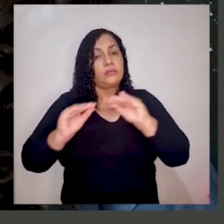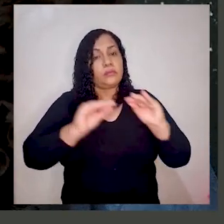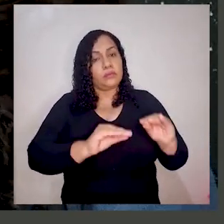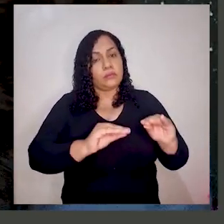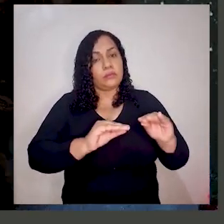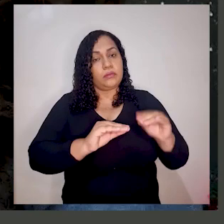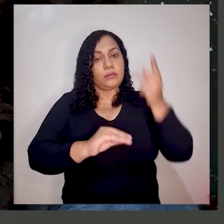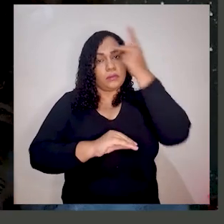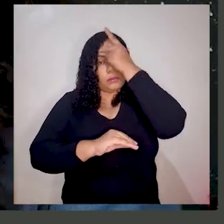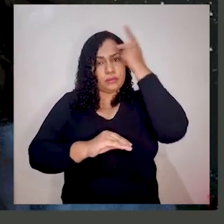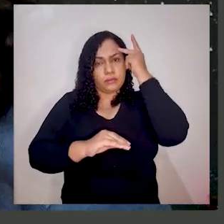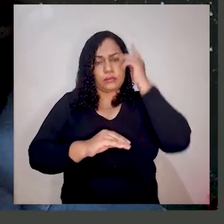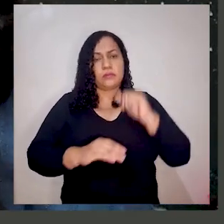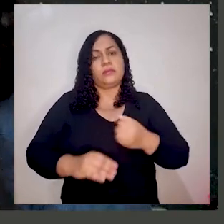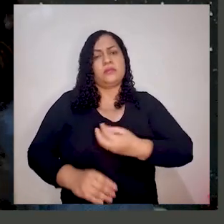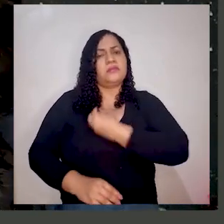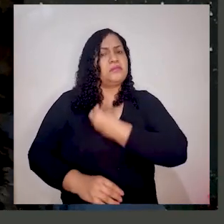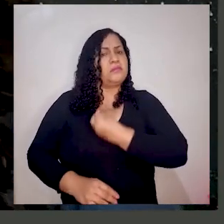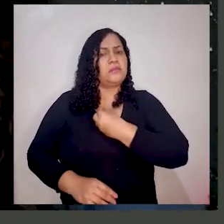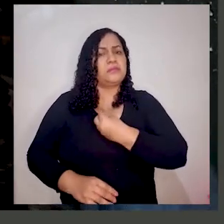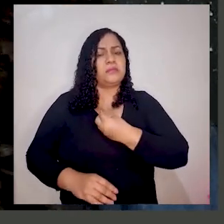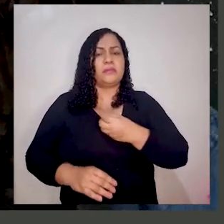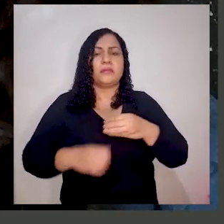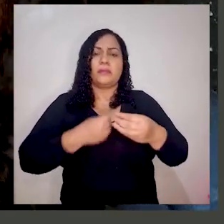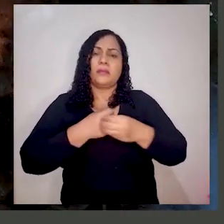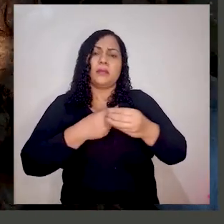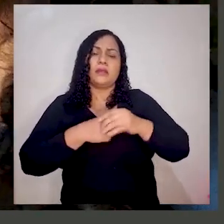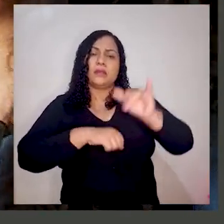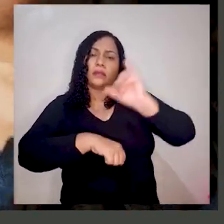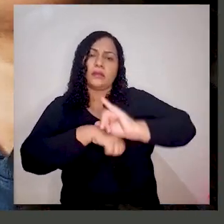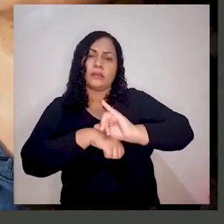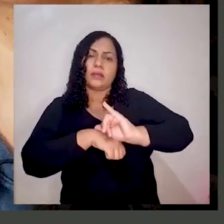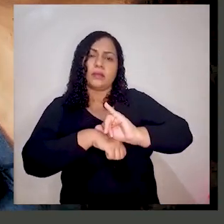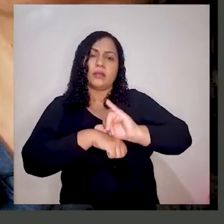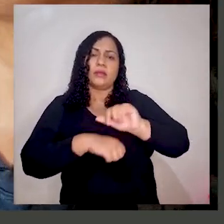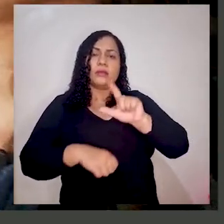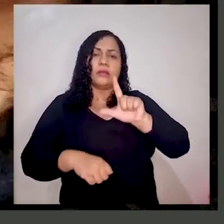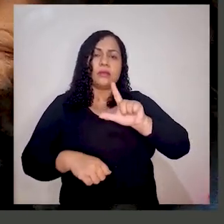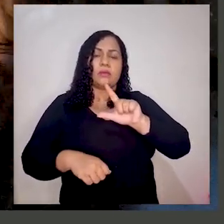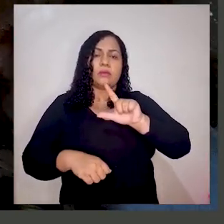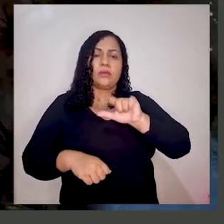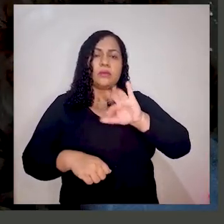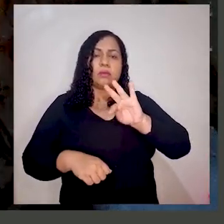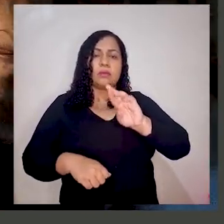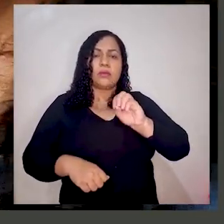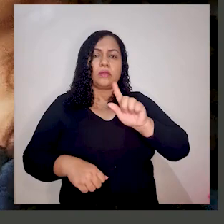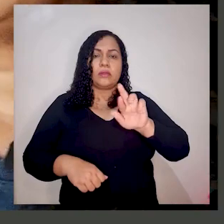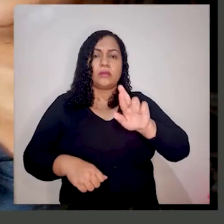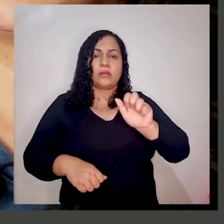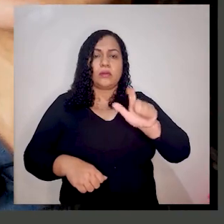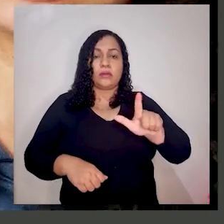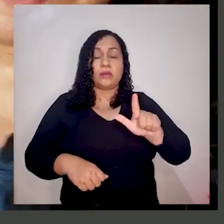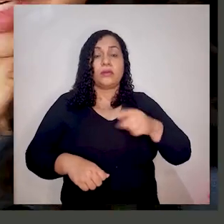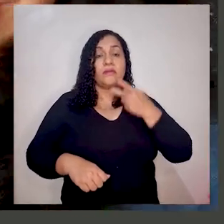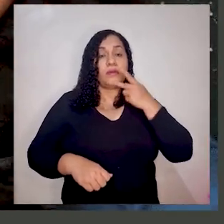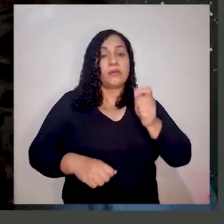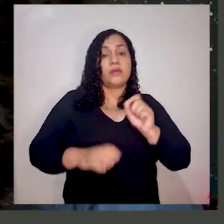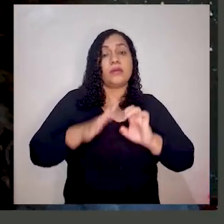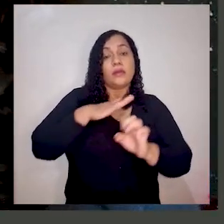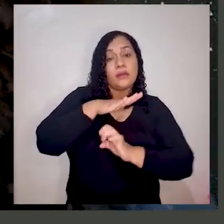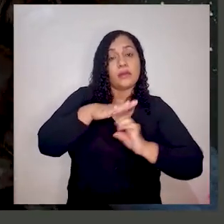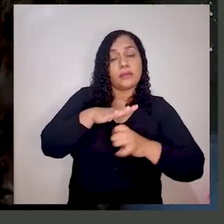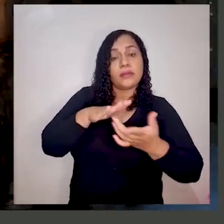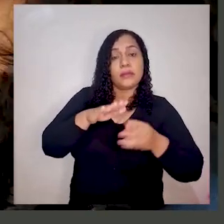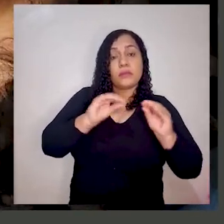procurado, as pessoas se concentravam muito no litoral, nas capitais litorâneas e no sudeste. Então ele falou o seguinte, as empresas